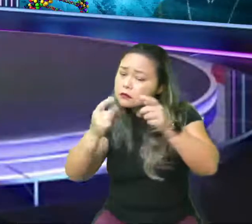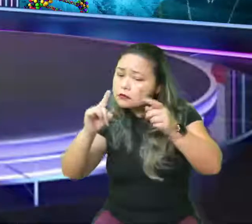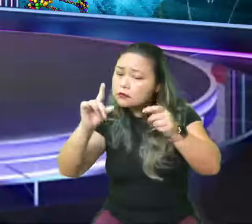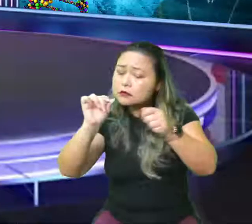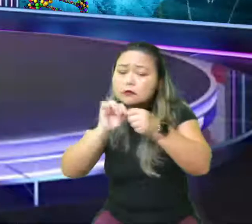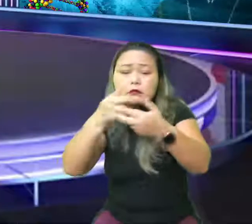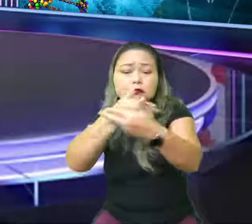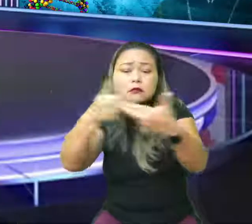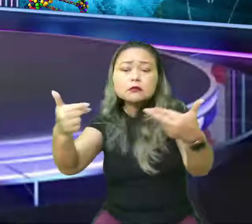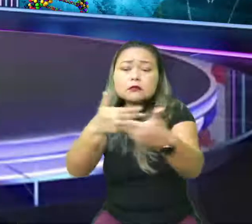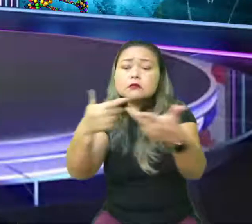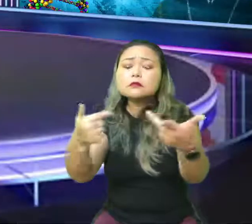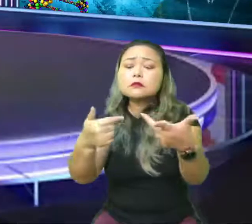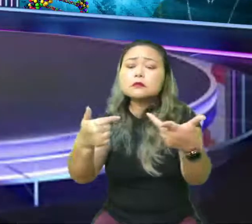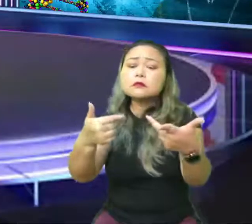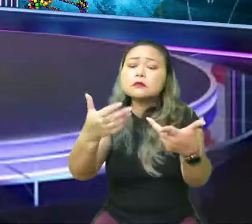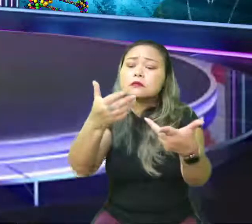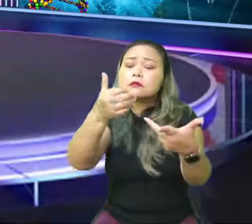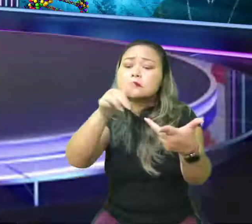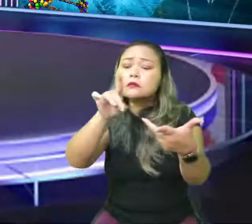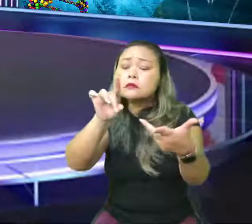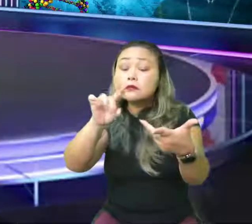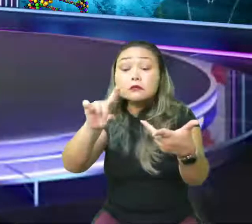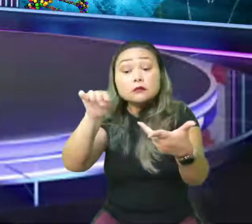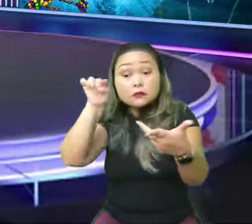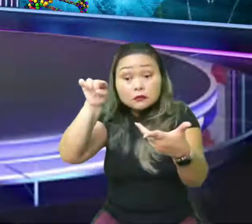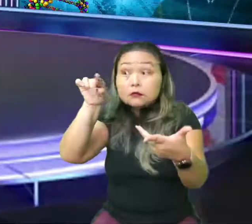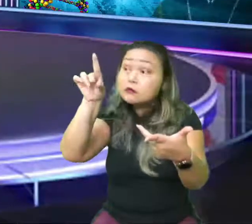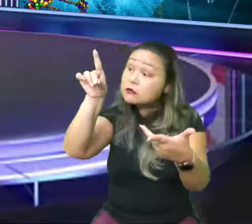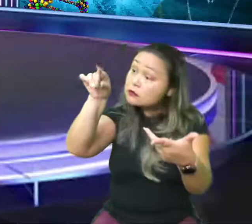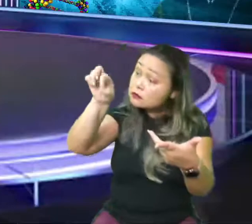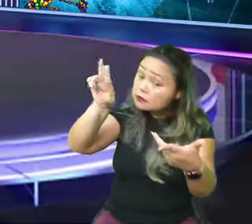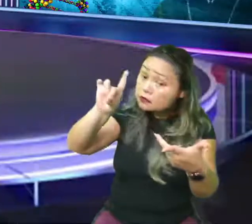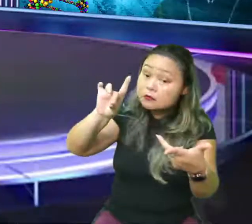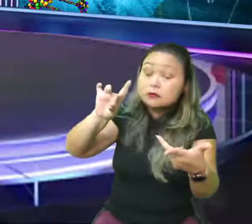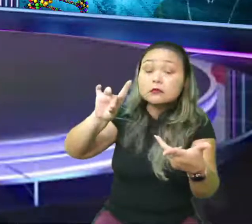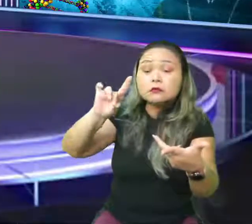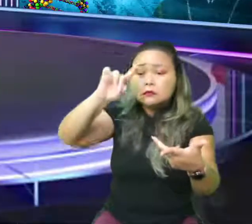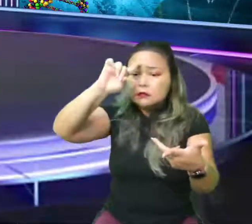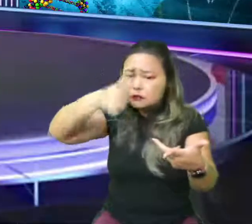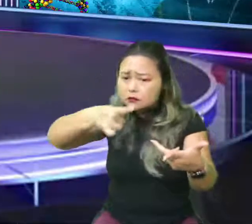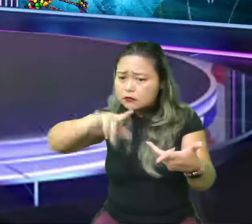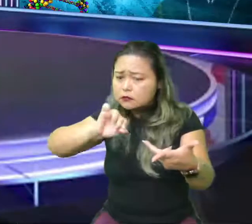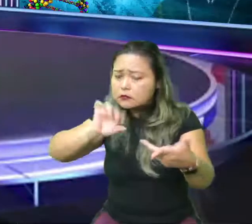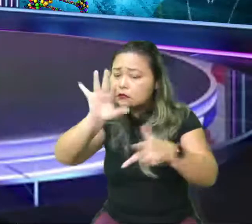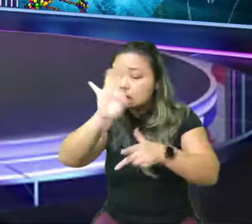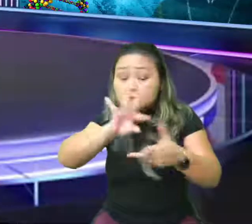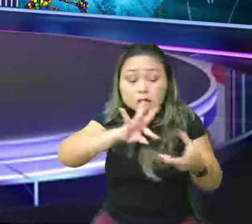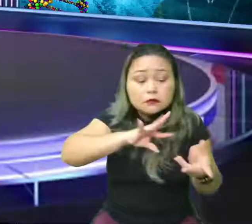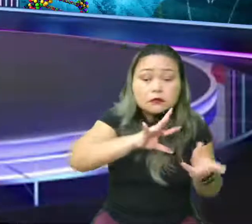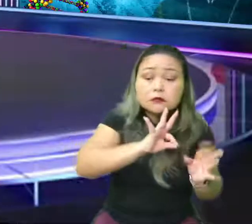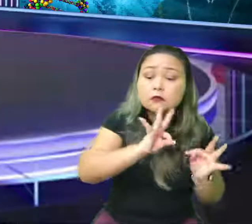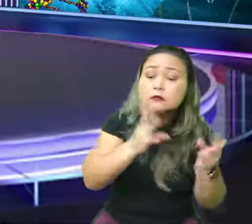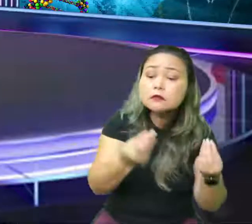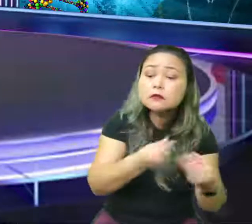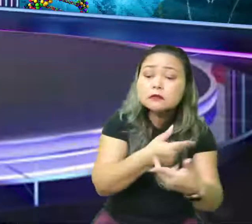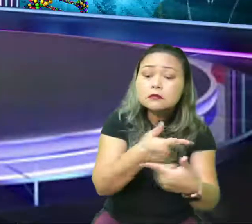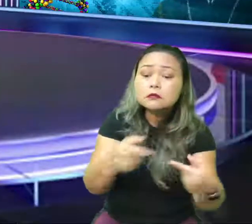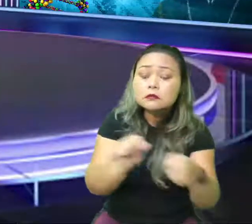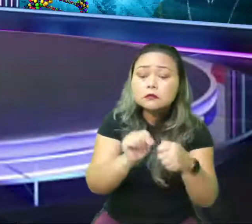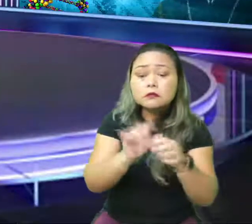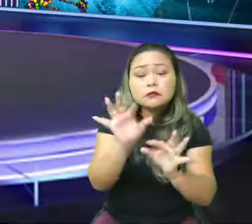ser criador, ele determinou que todas as coisas se formassem, né?